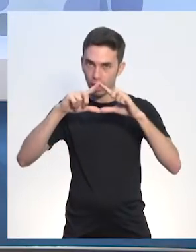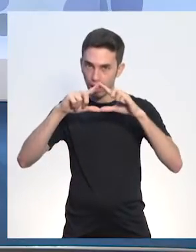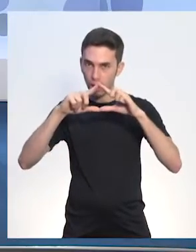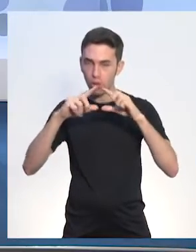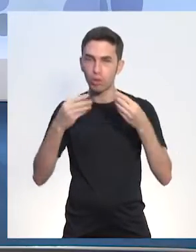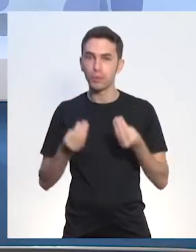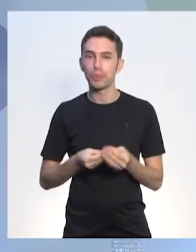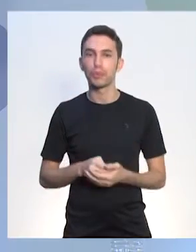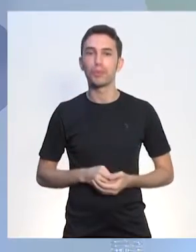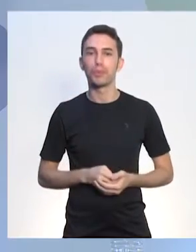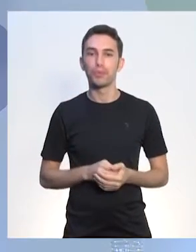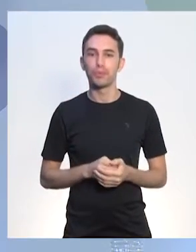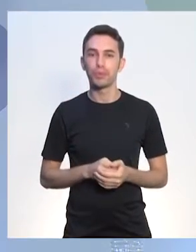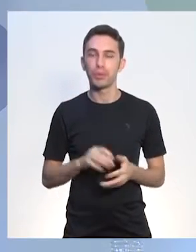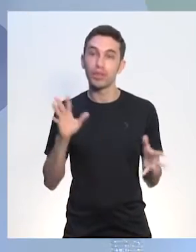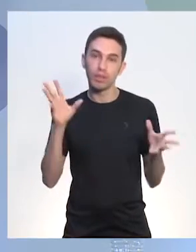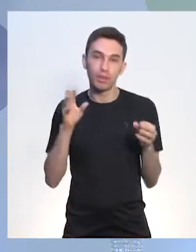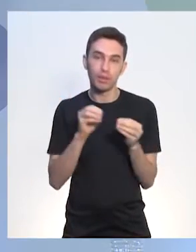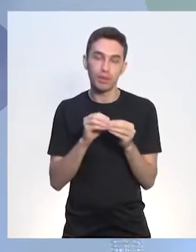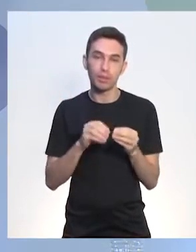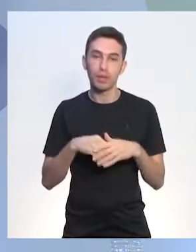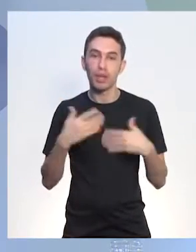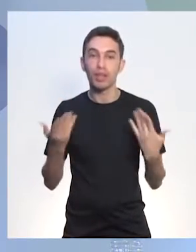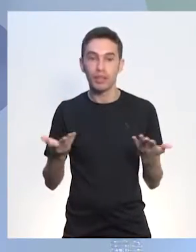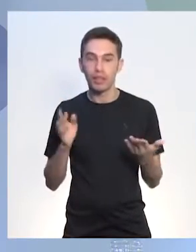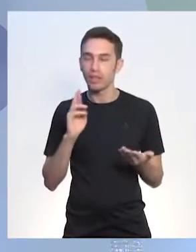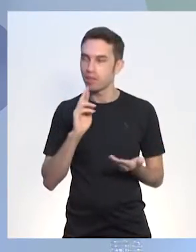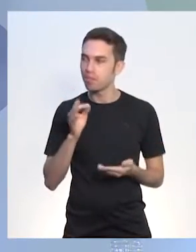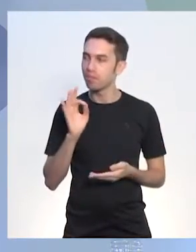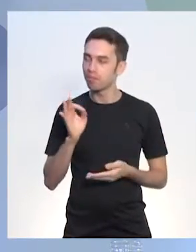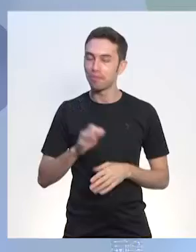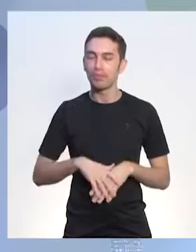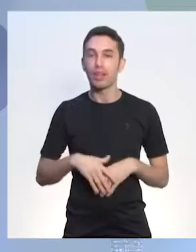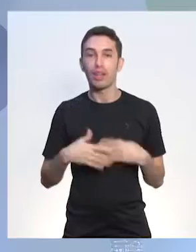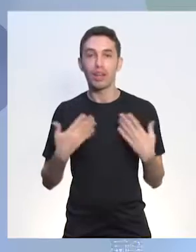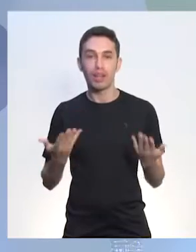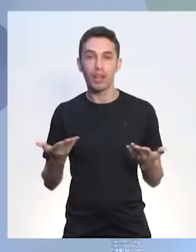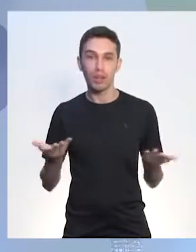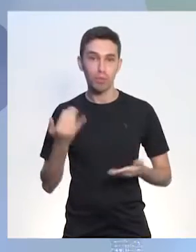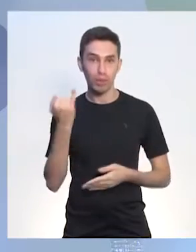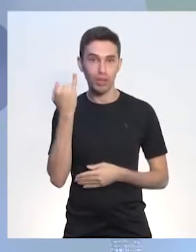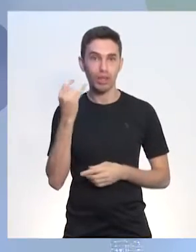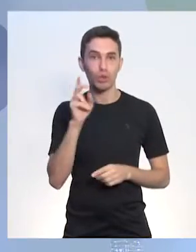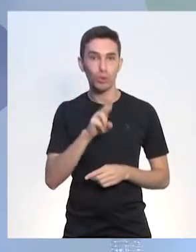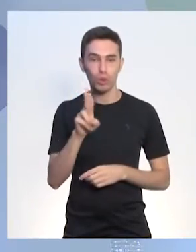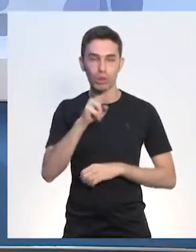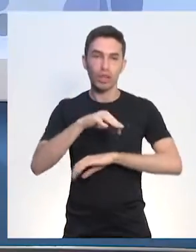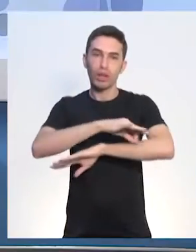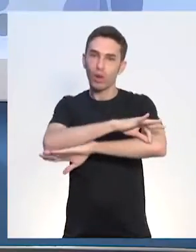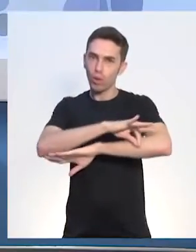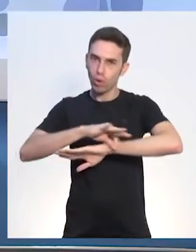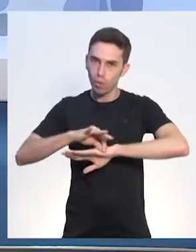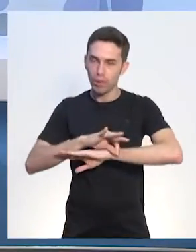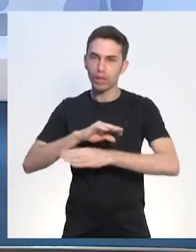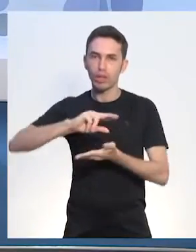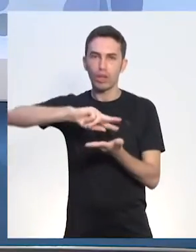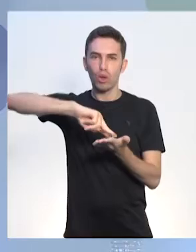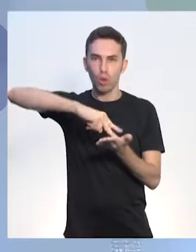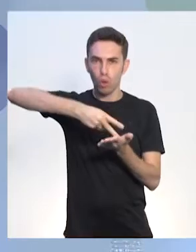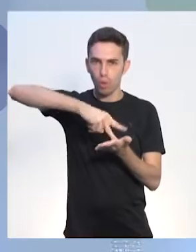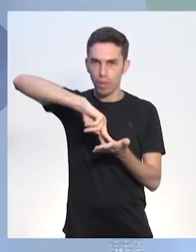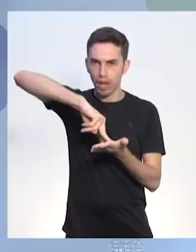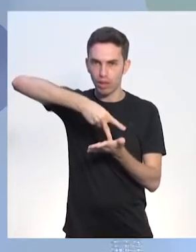foi o resumo. Exatamente. Então, e a importância de fazer isso com a régua e compasso, Sem né, dúvida, Osmar? Que era um dos